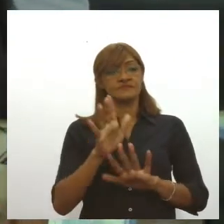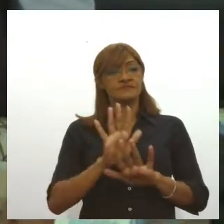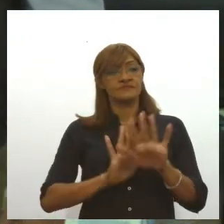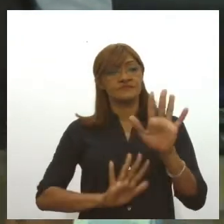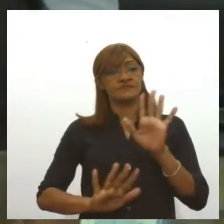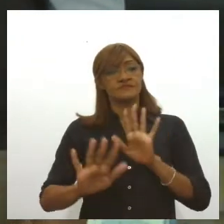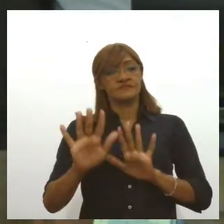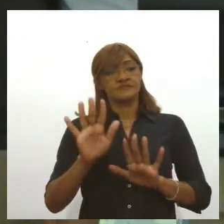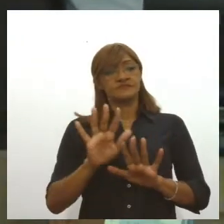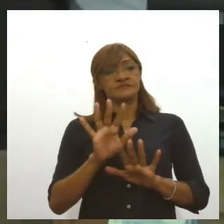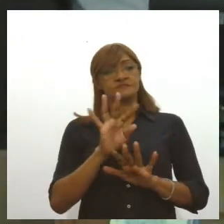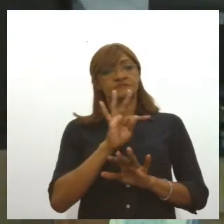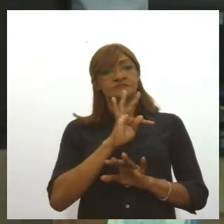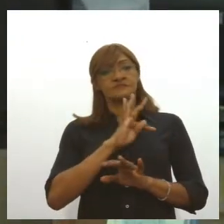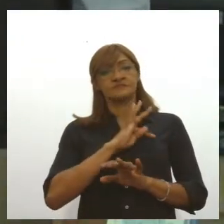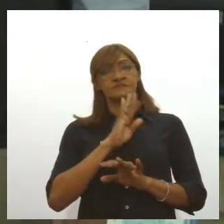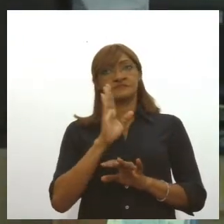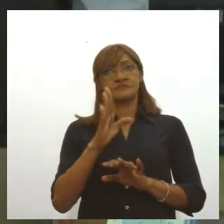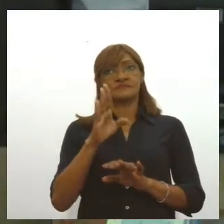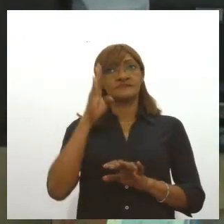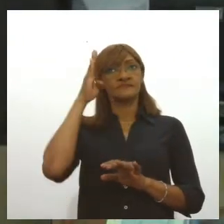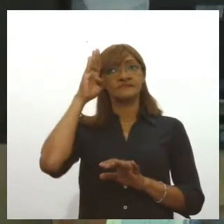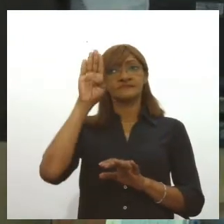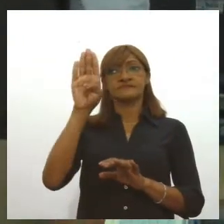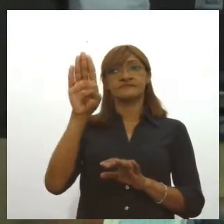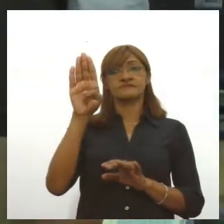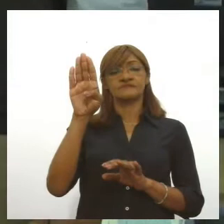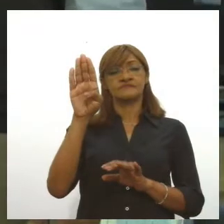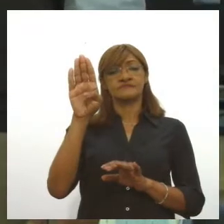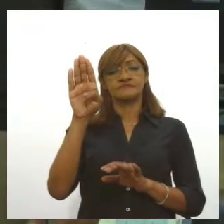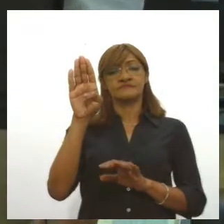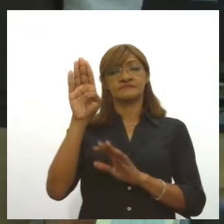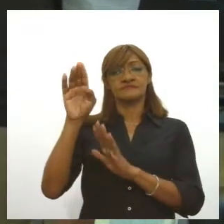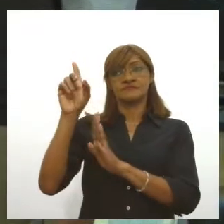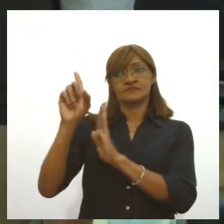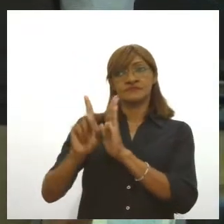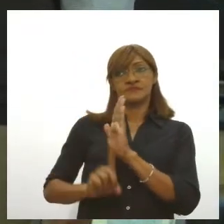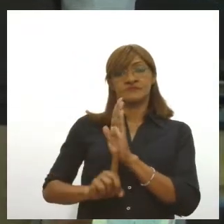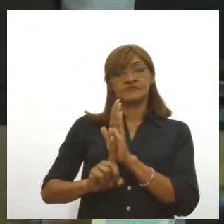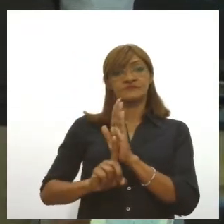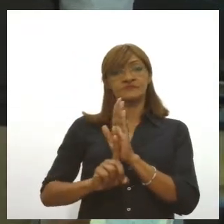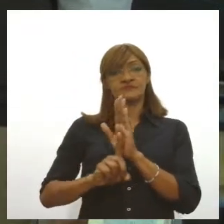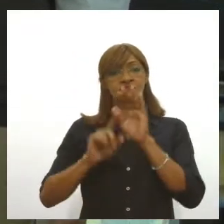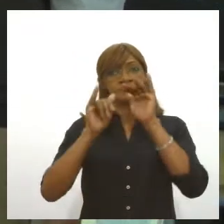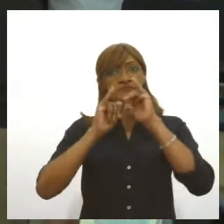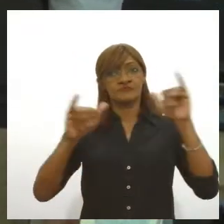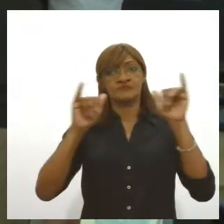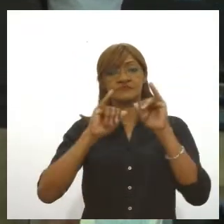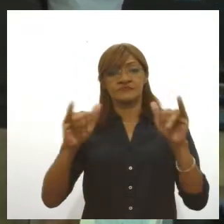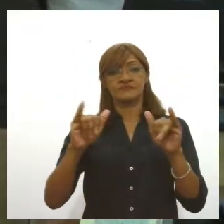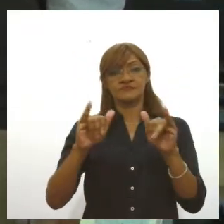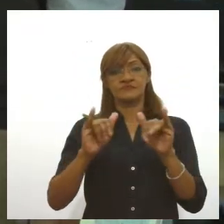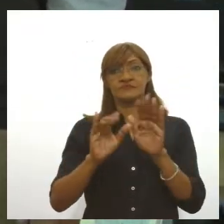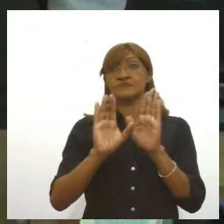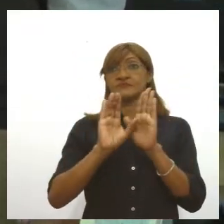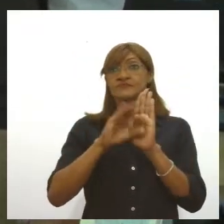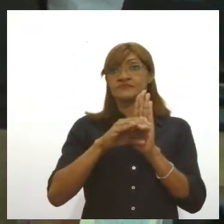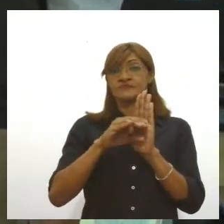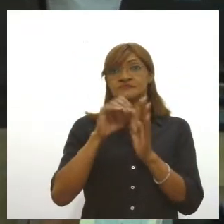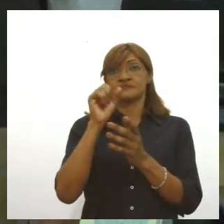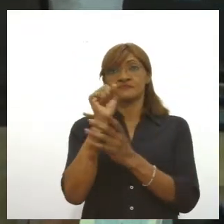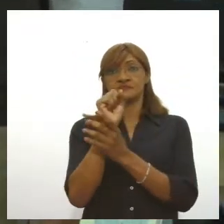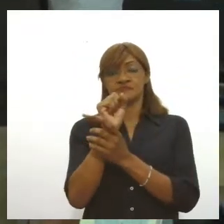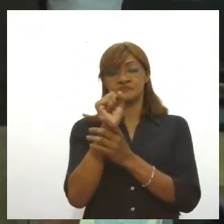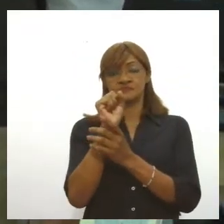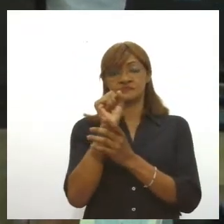técnicos em respeito, principalmente ao direito à informação, que é garantido pelo Código de Defesa do Consumidor, precisam ser